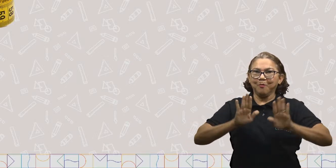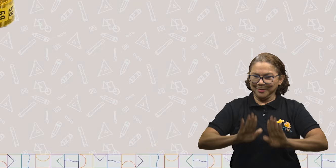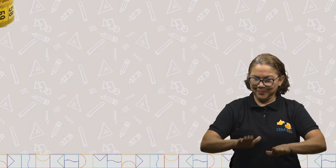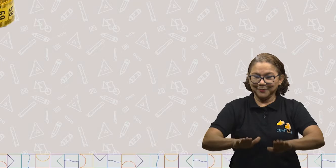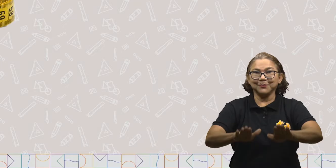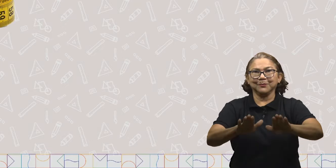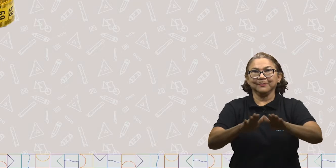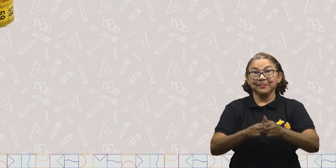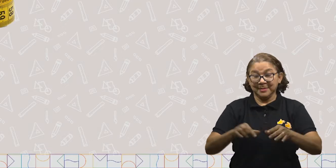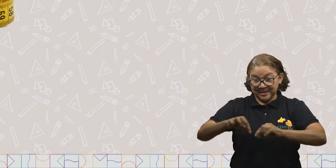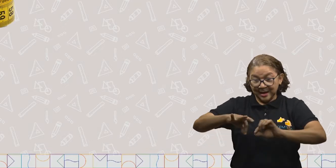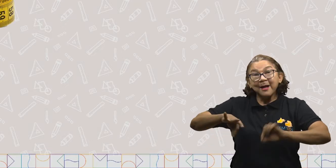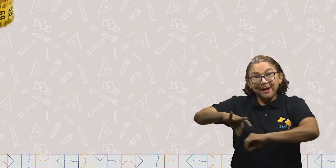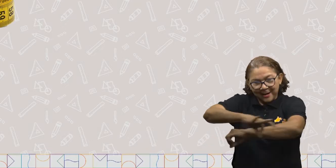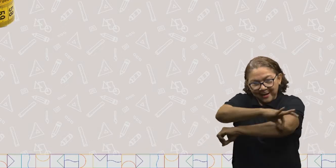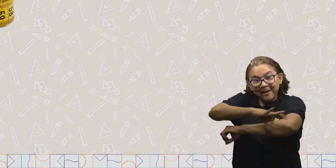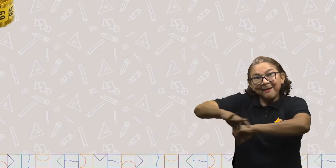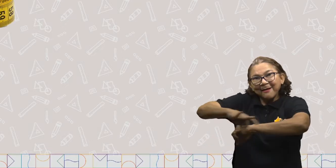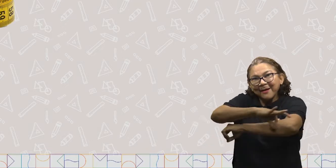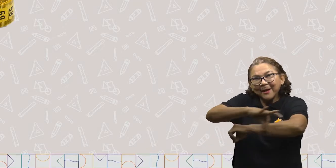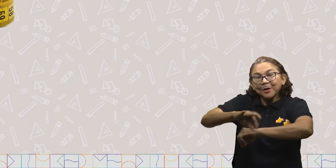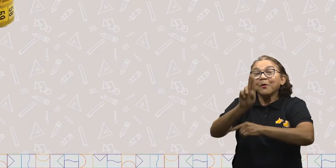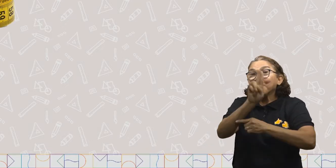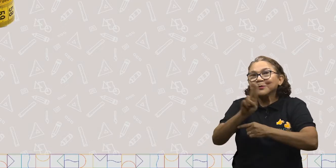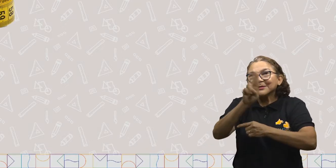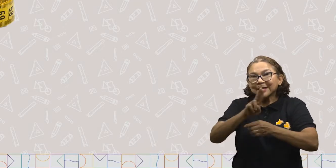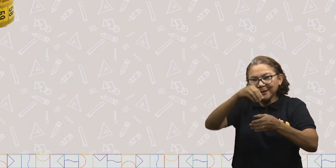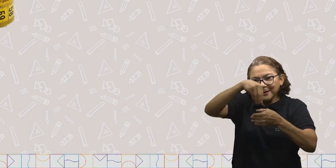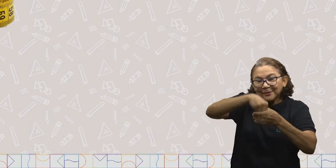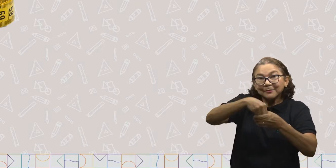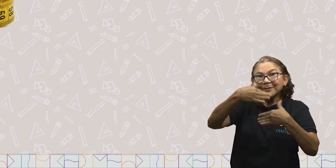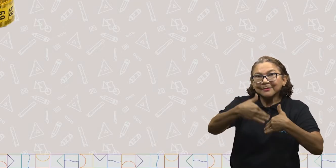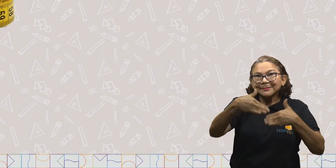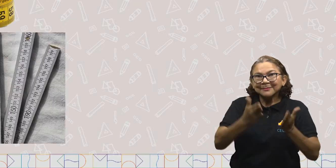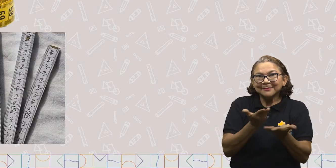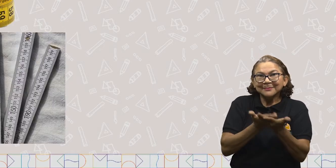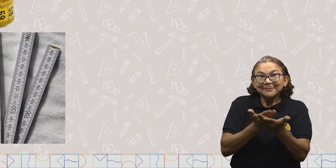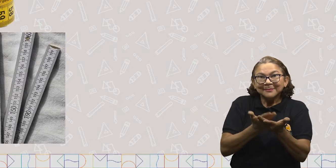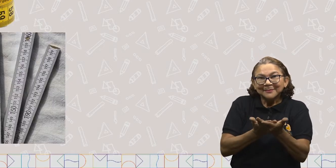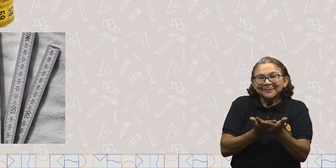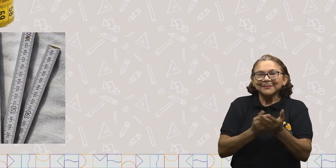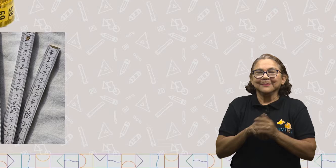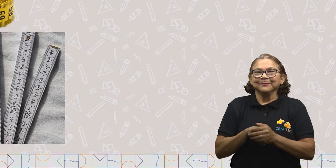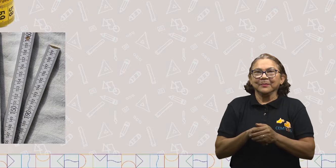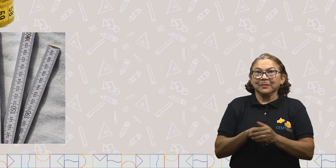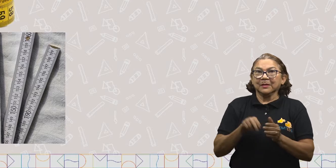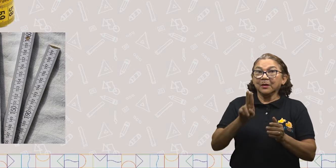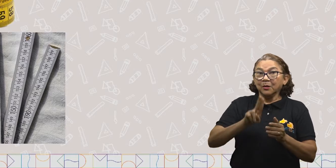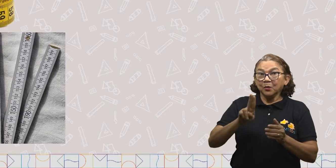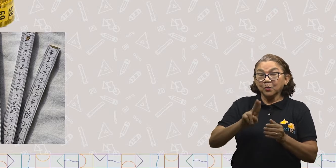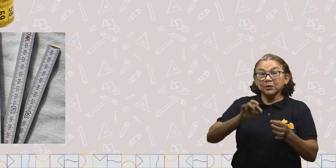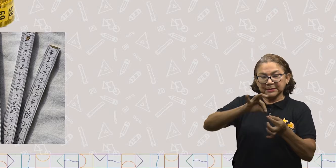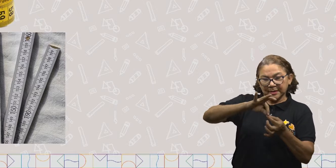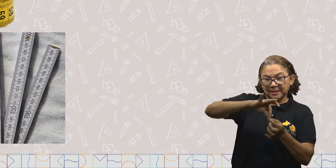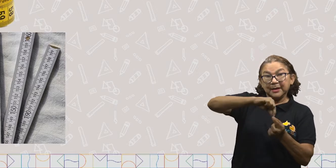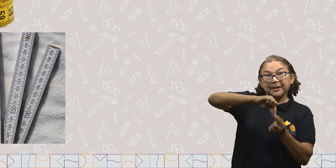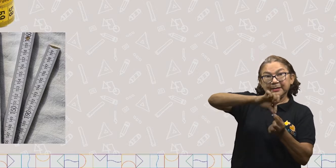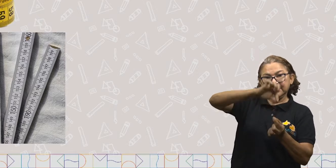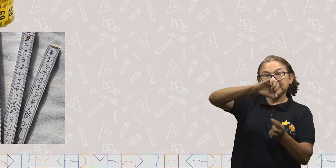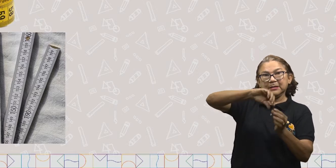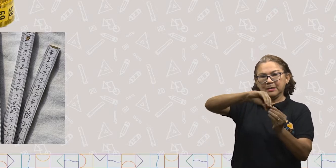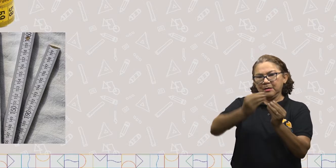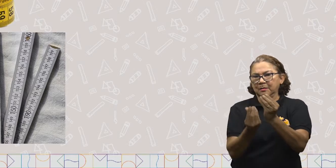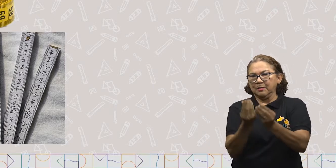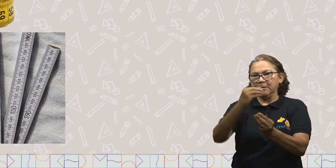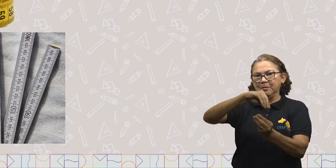tamanho das pessoas. A régua utilizamos muito na escola. O metro articulado é utilizado em construção